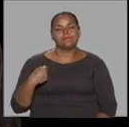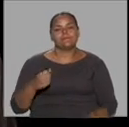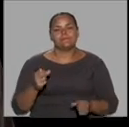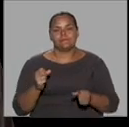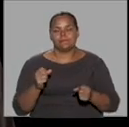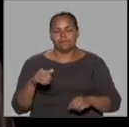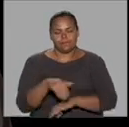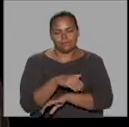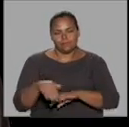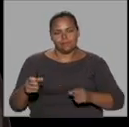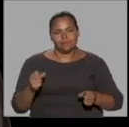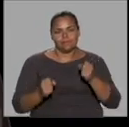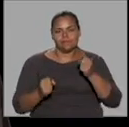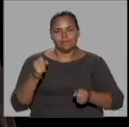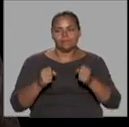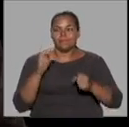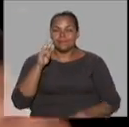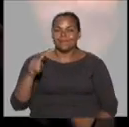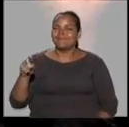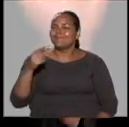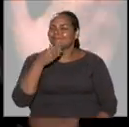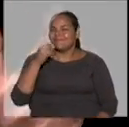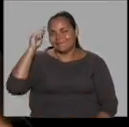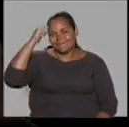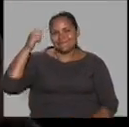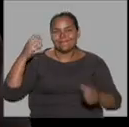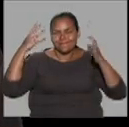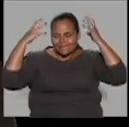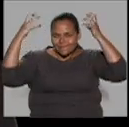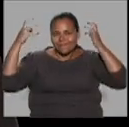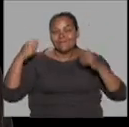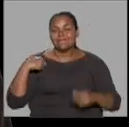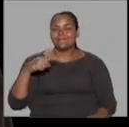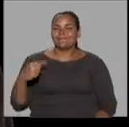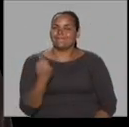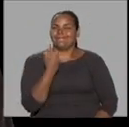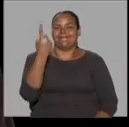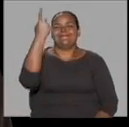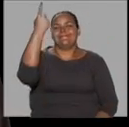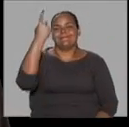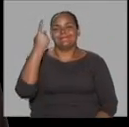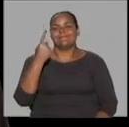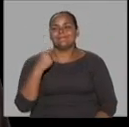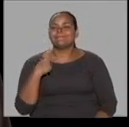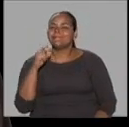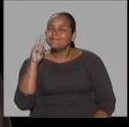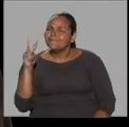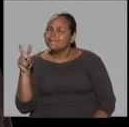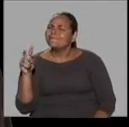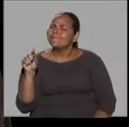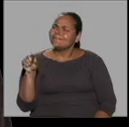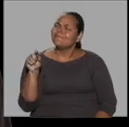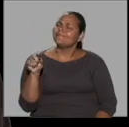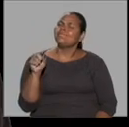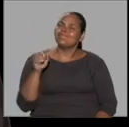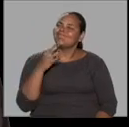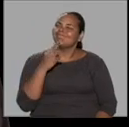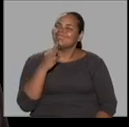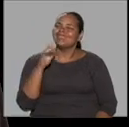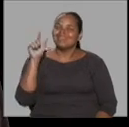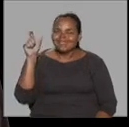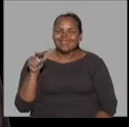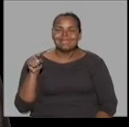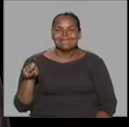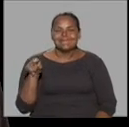rua de carro, vejo um negão com cabelão grandão, assim, subindo na rua também, que ele é alto pra caramba. Aí eu olhei assim e falei, putz, é